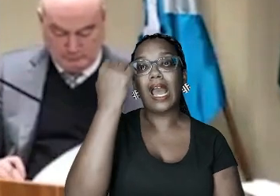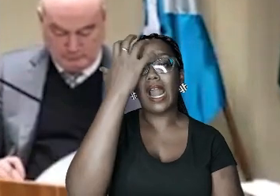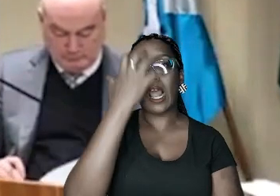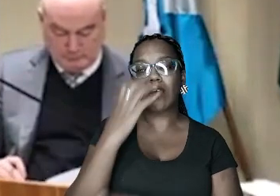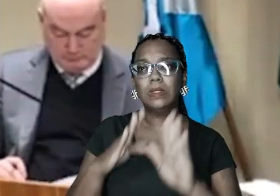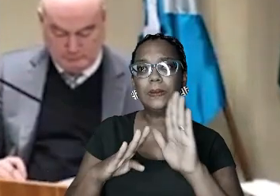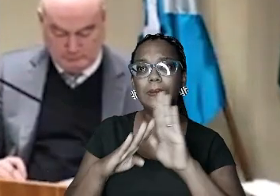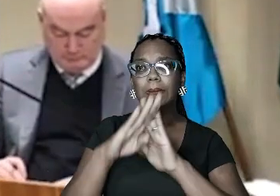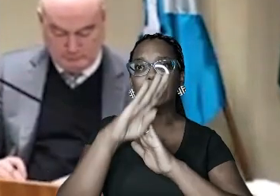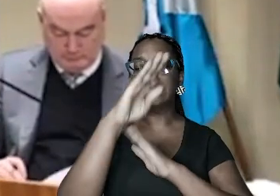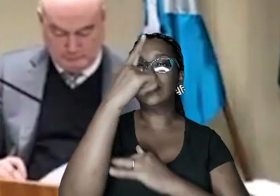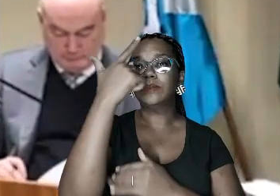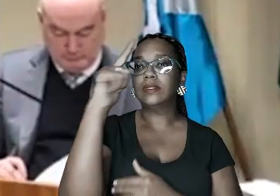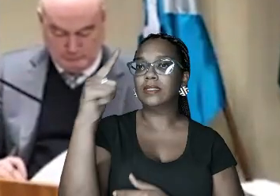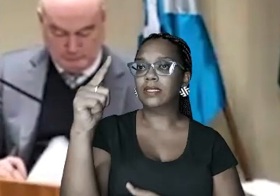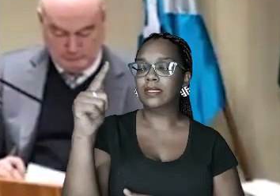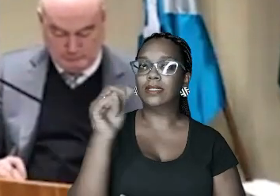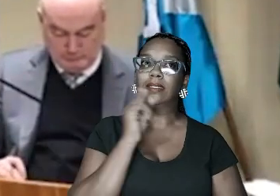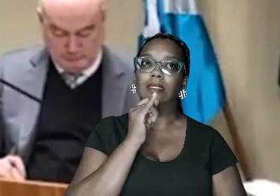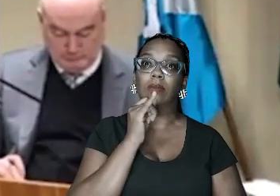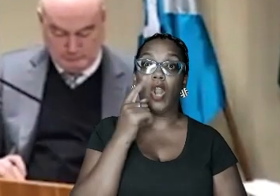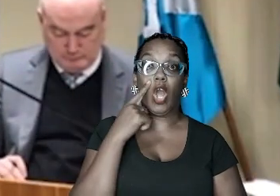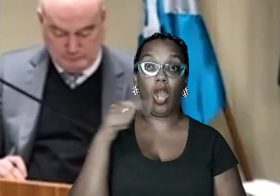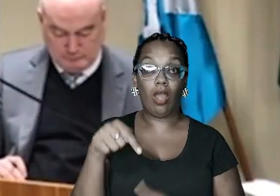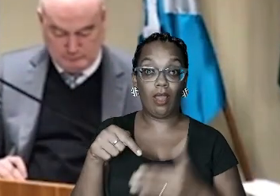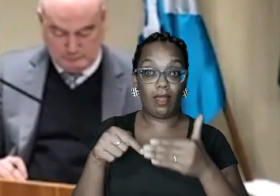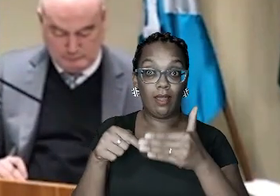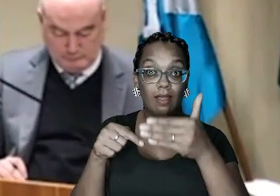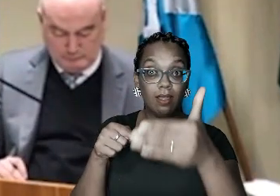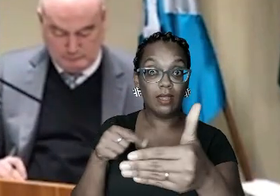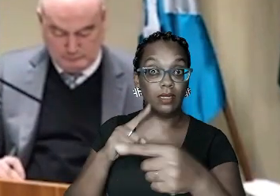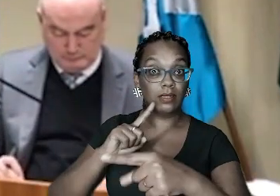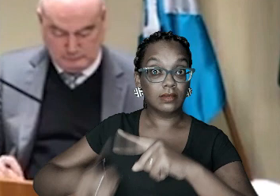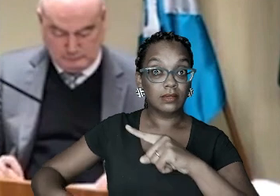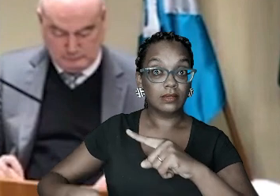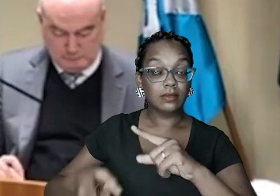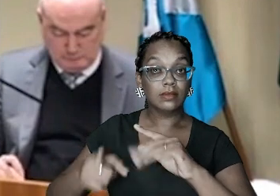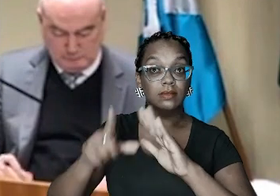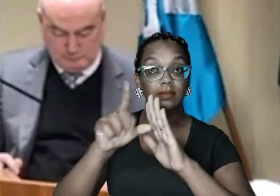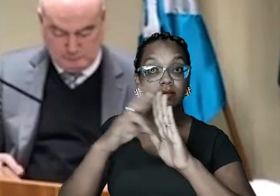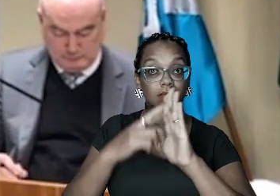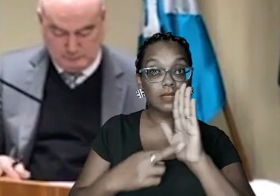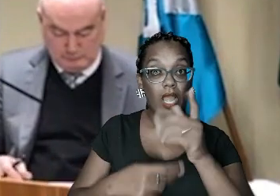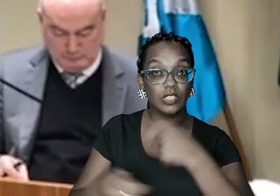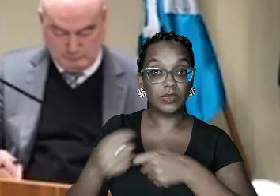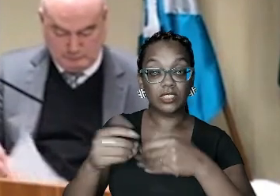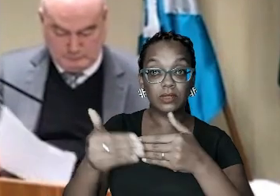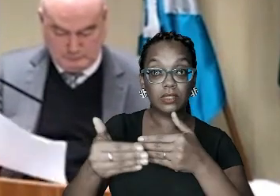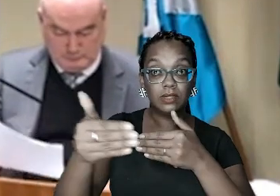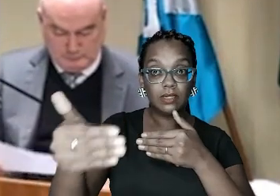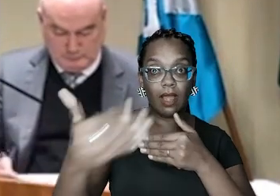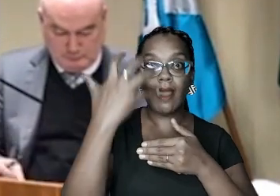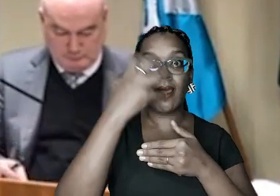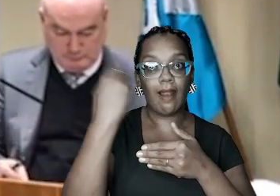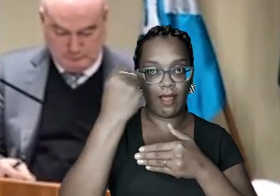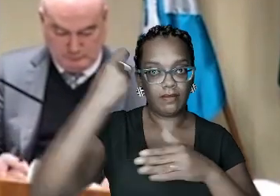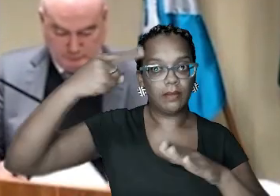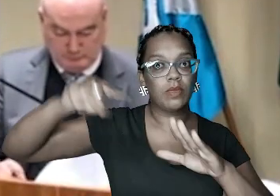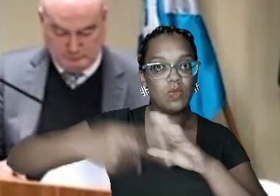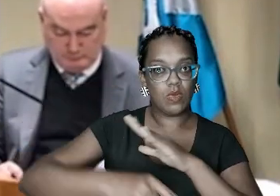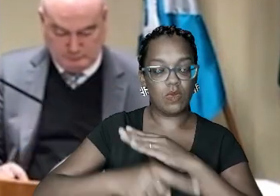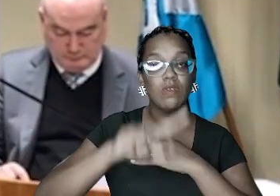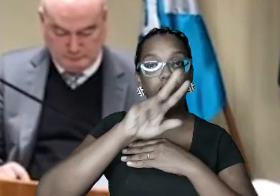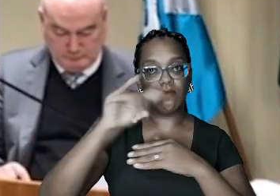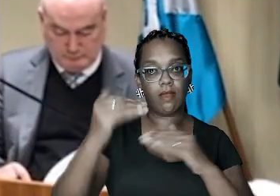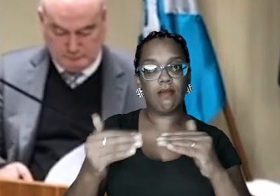crescente Olha daqui até aqui é ilícito administrativo a partir daqui vai ficando mais grave e você vai entrar na Esfera